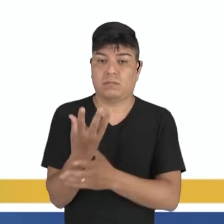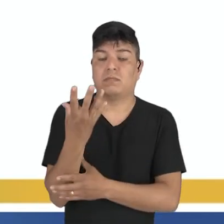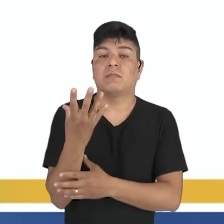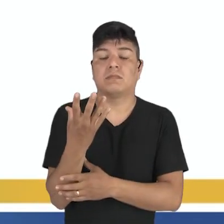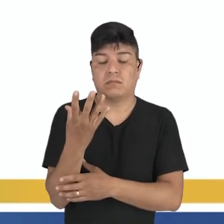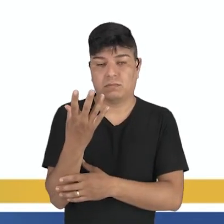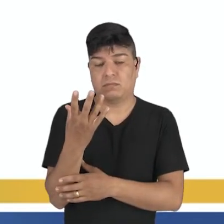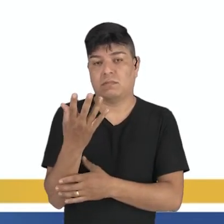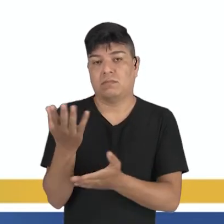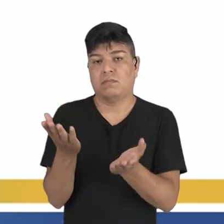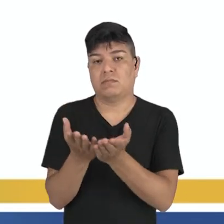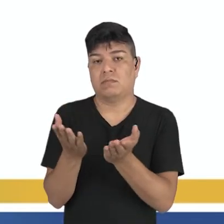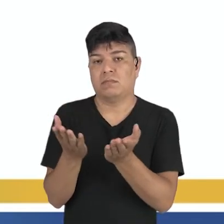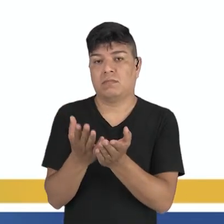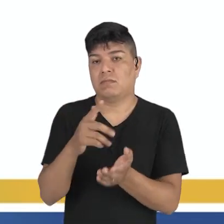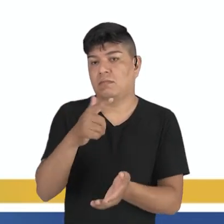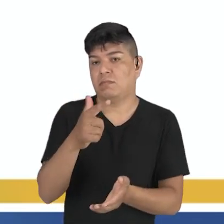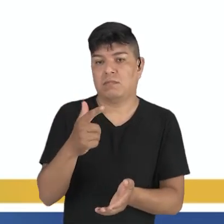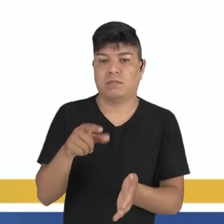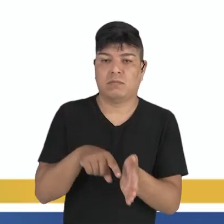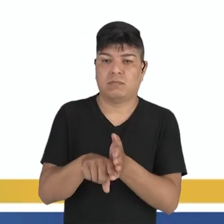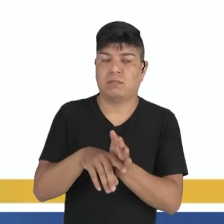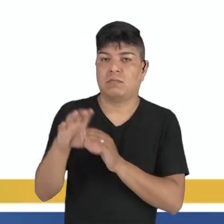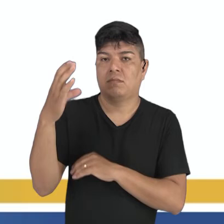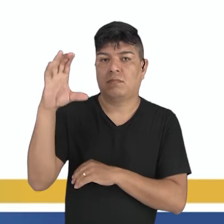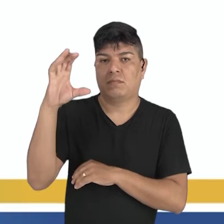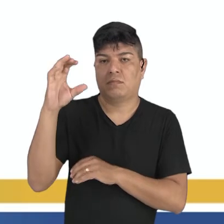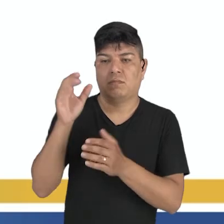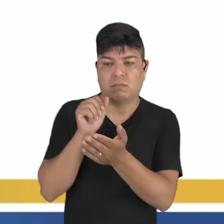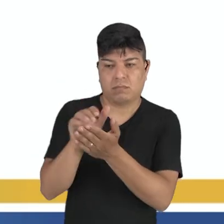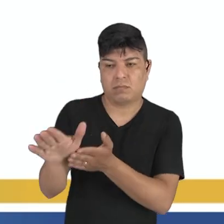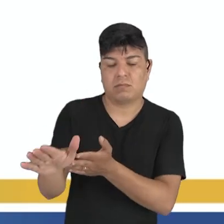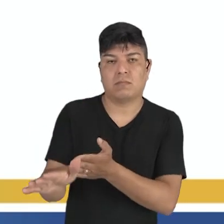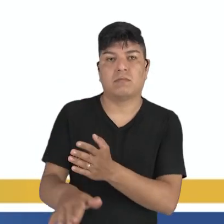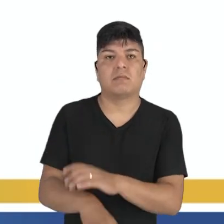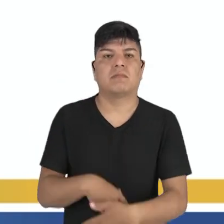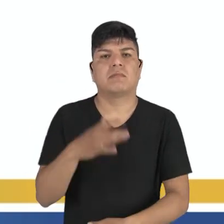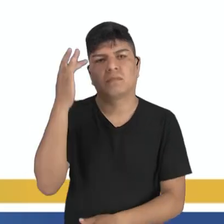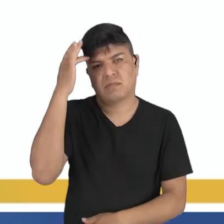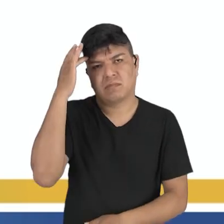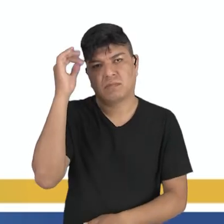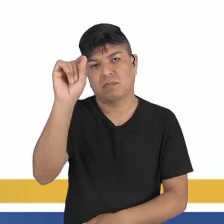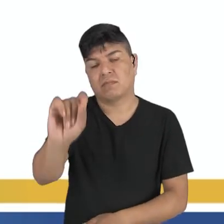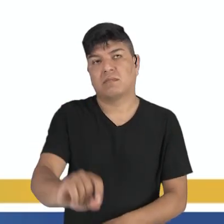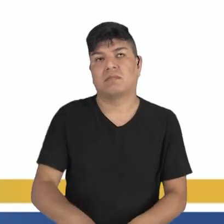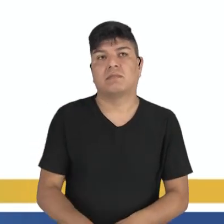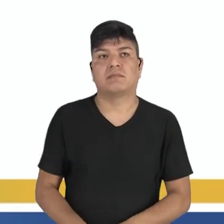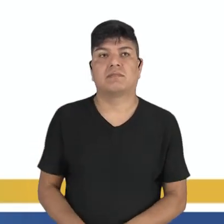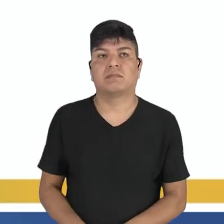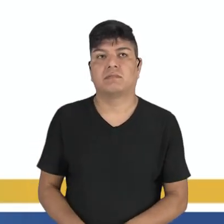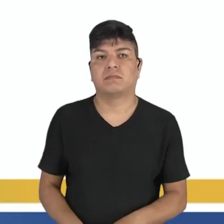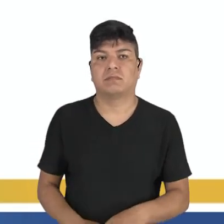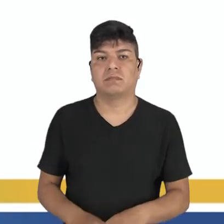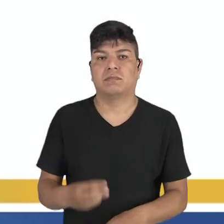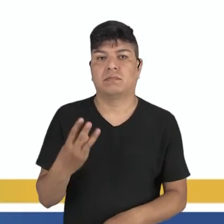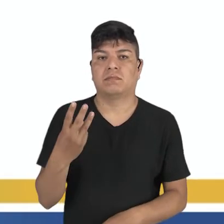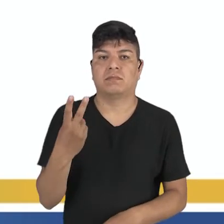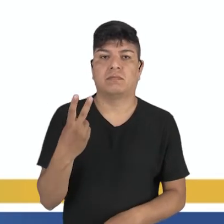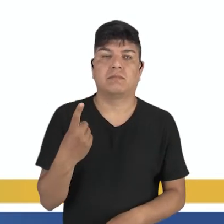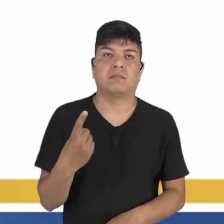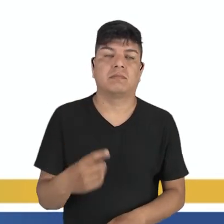por não ter base científica, deve ser totalmente descartado? O que vocês acham? Vamos lá? 3,